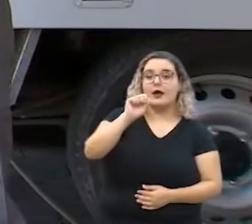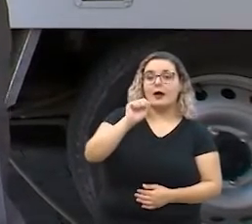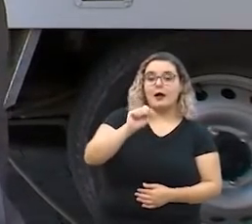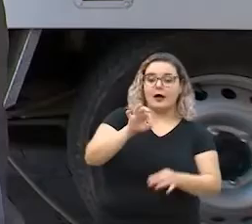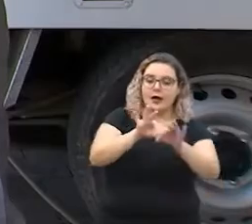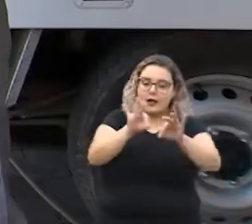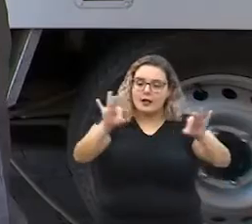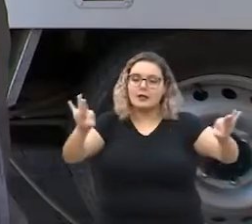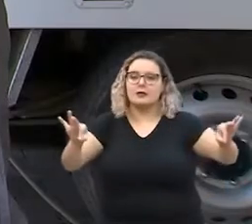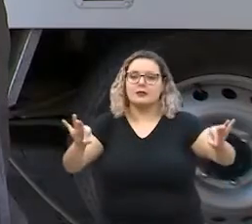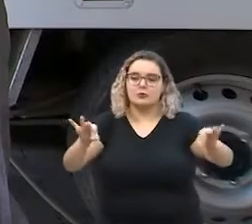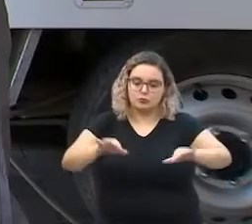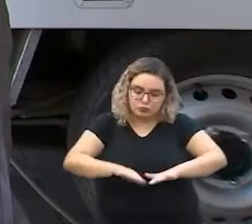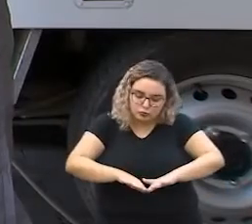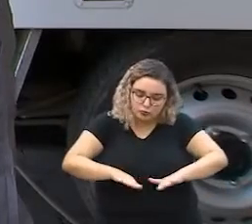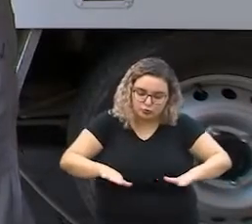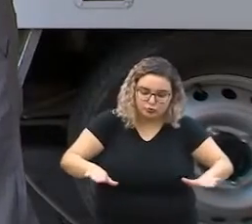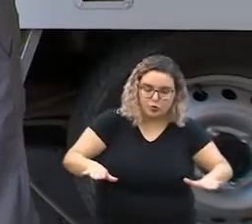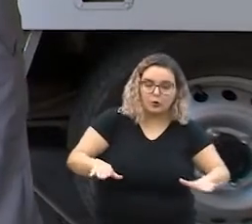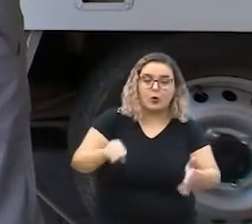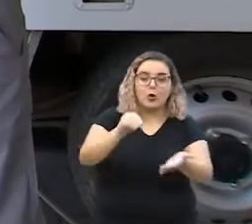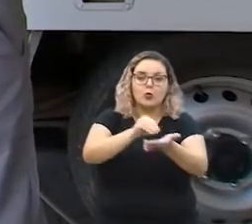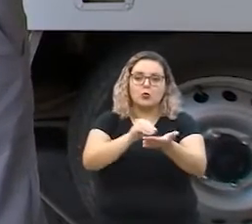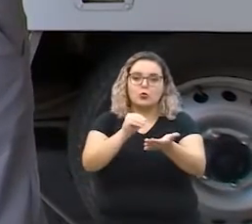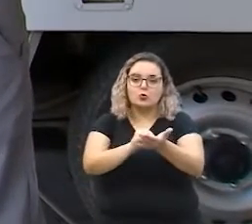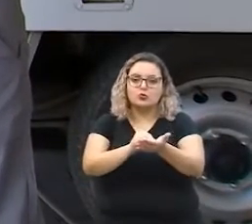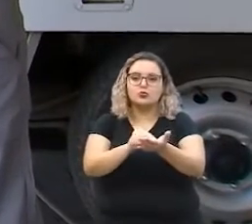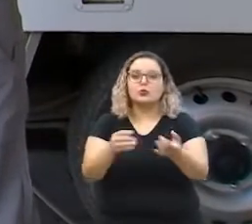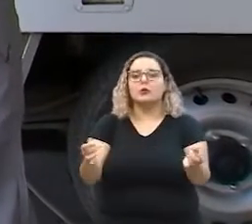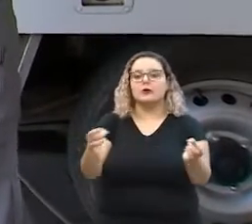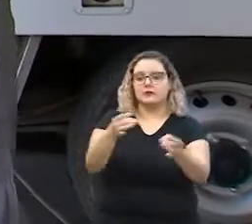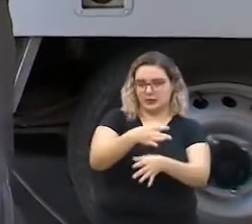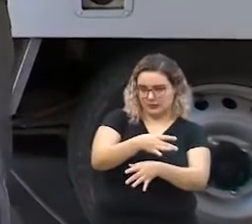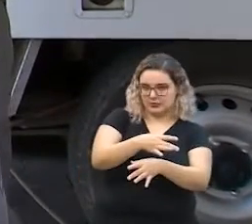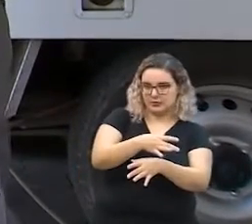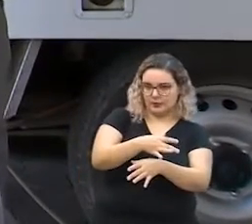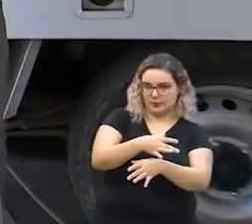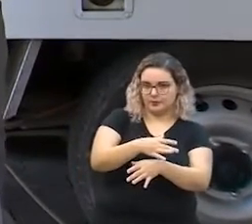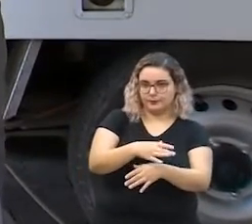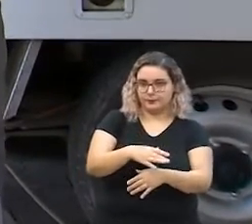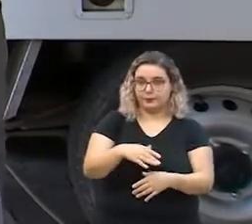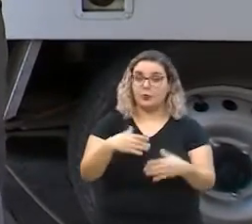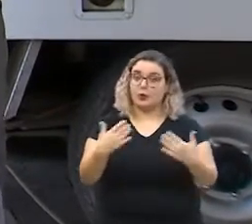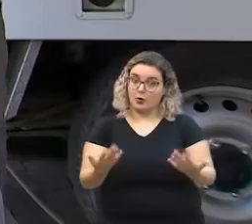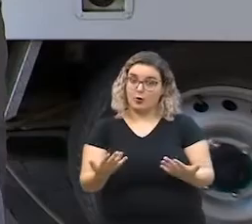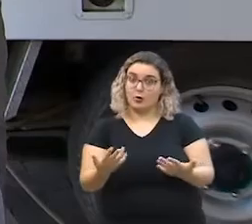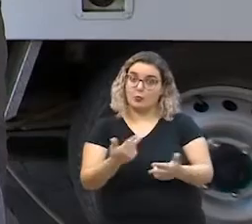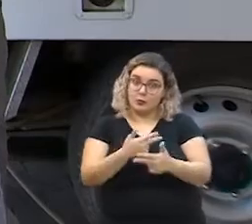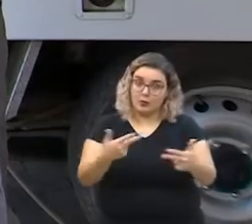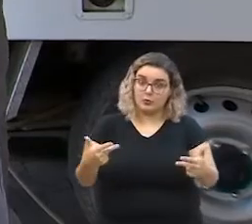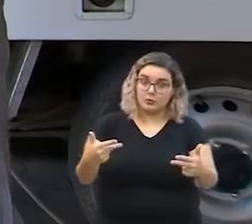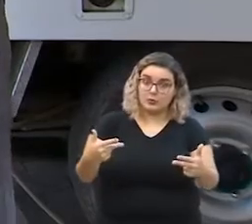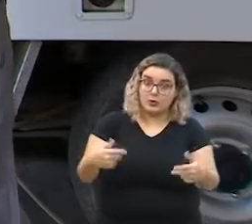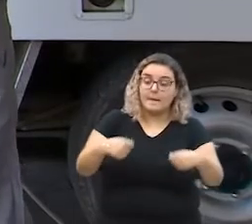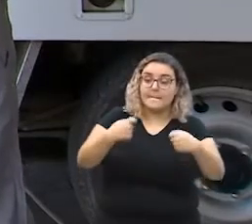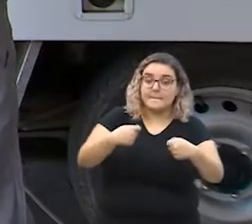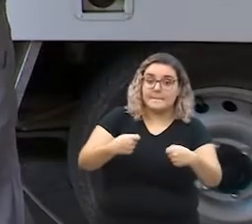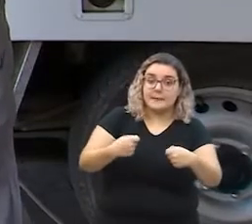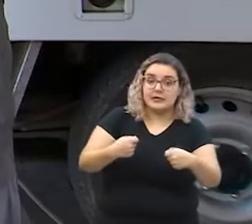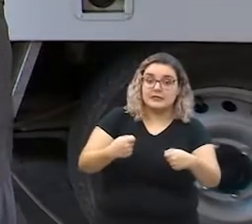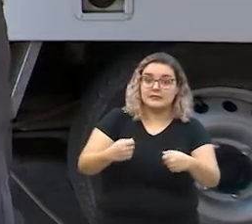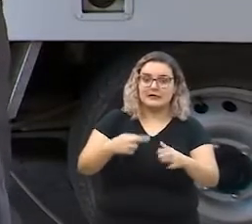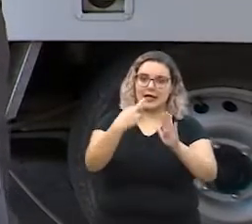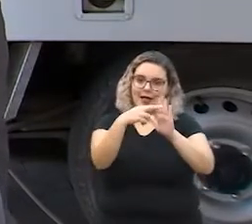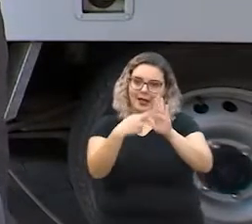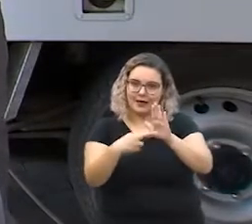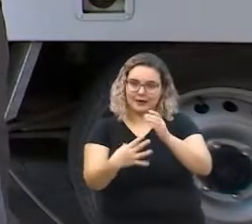onde que a gente toca. Né, é o último procedimento. Então É uma coisa que fica embutida no eletricista, são os 5